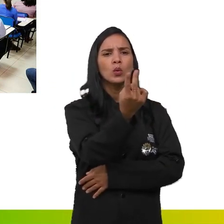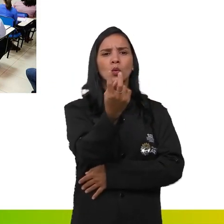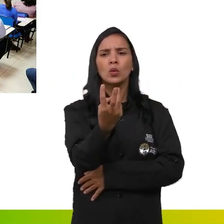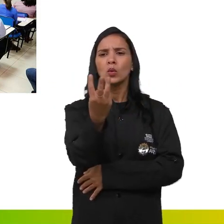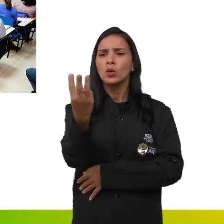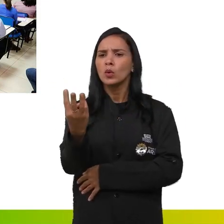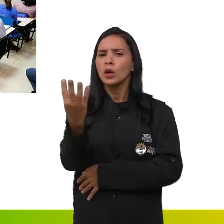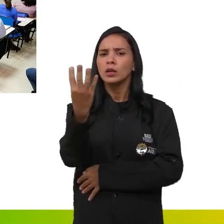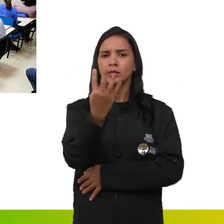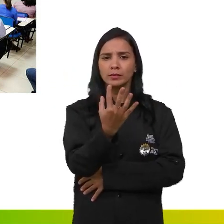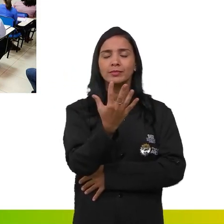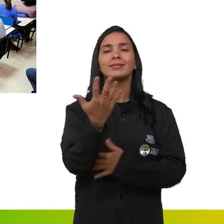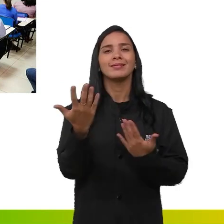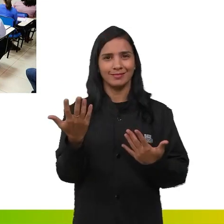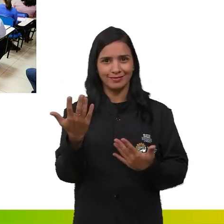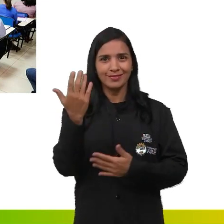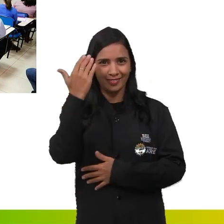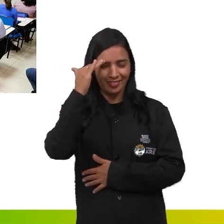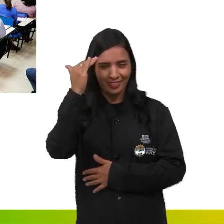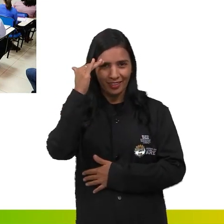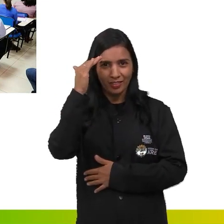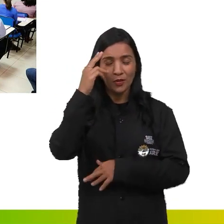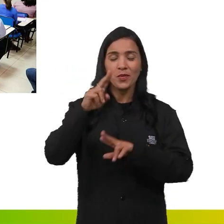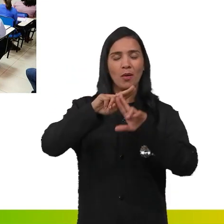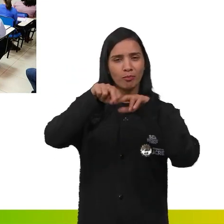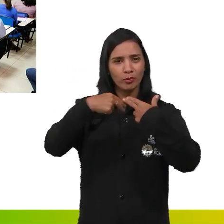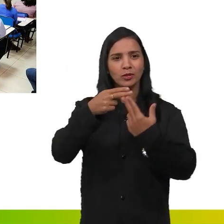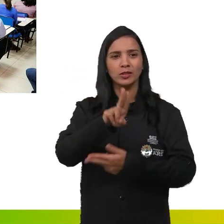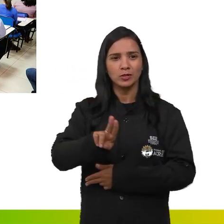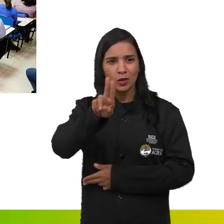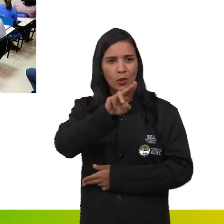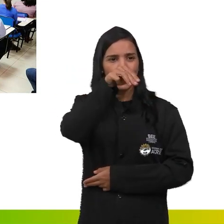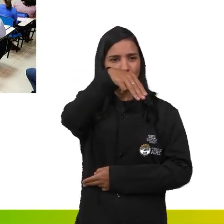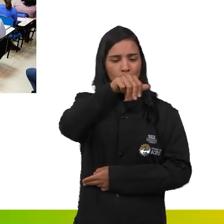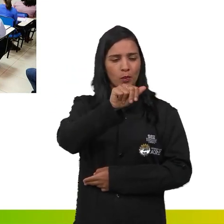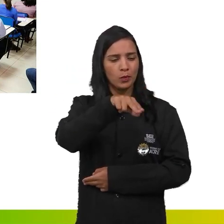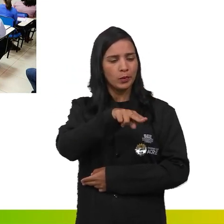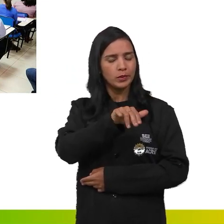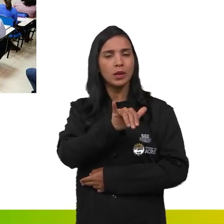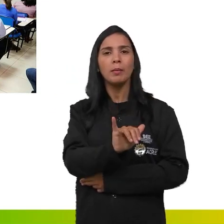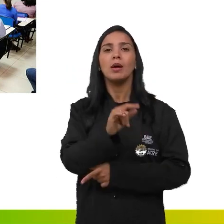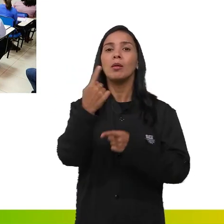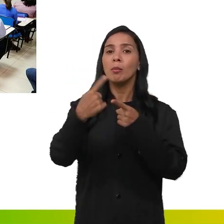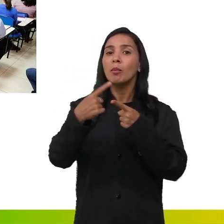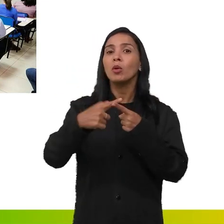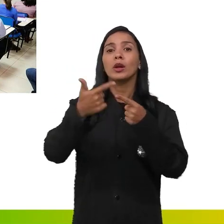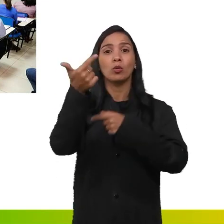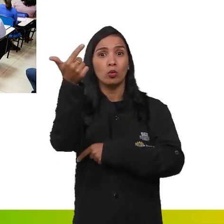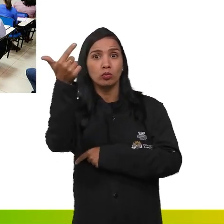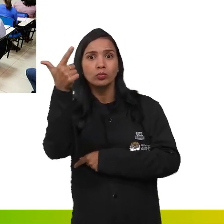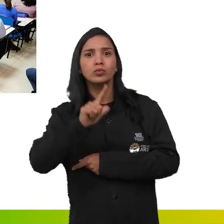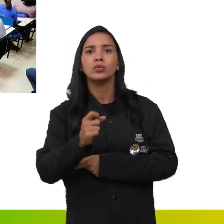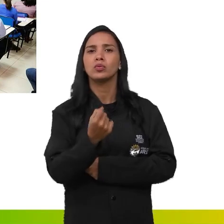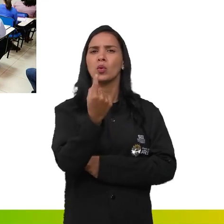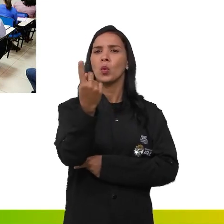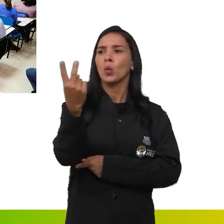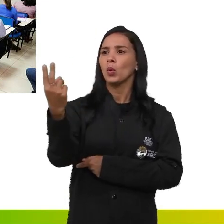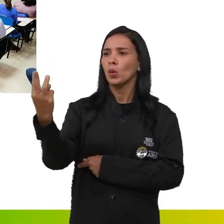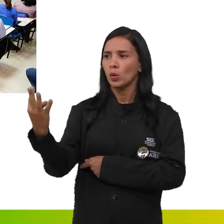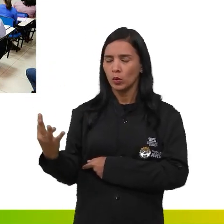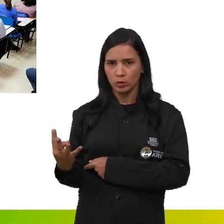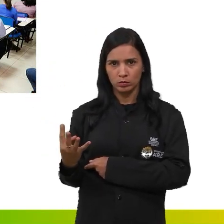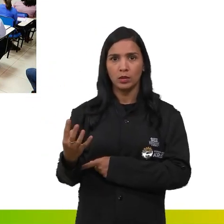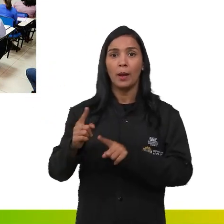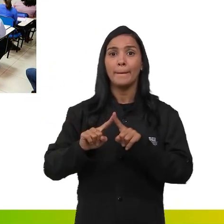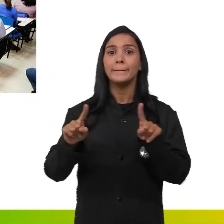que estão na sala. Por isso, nós vamos utilizar o many como algo contável. Então, isso vai ocorrer